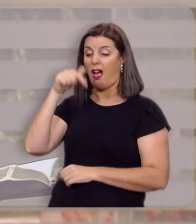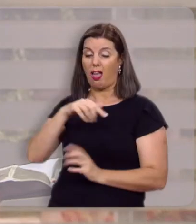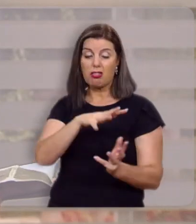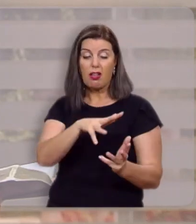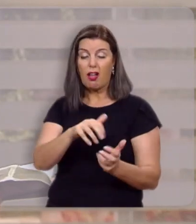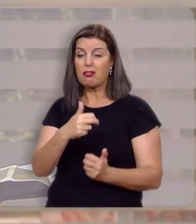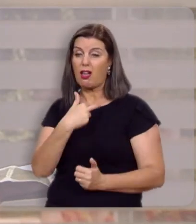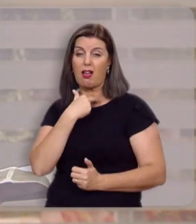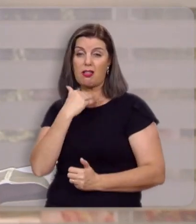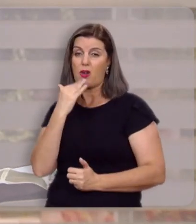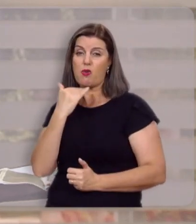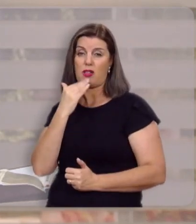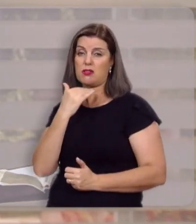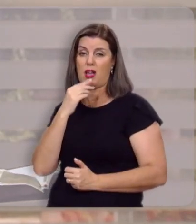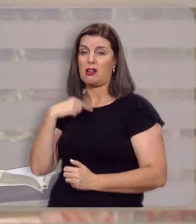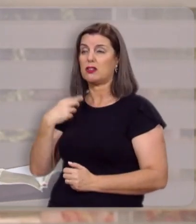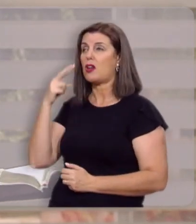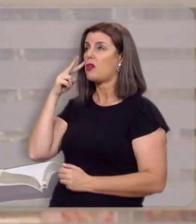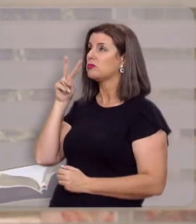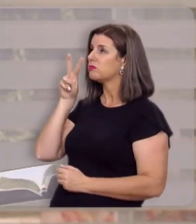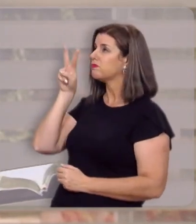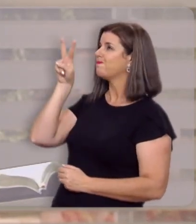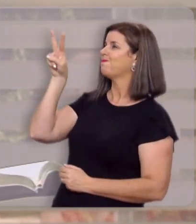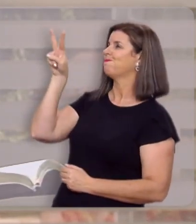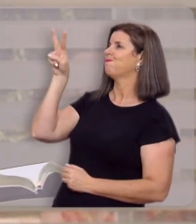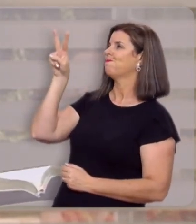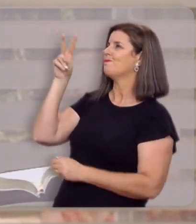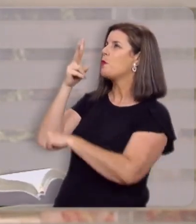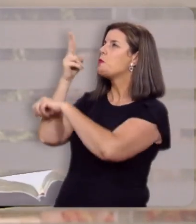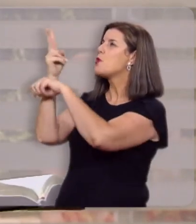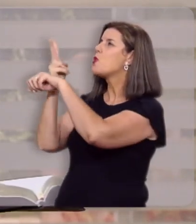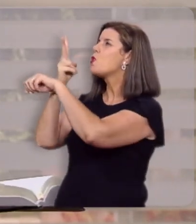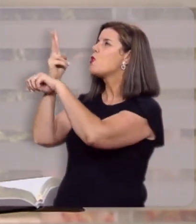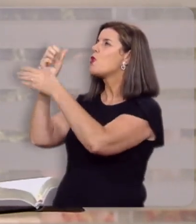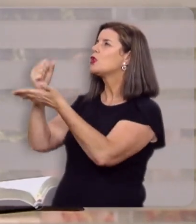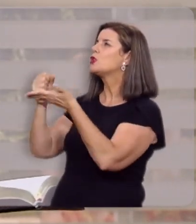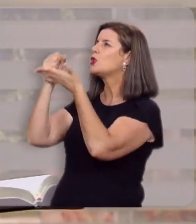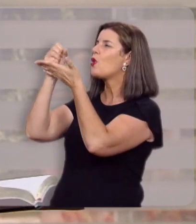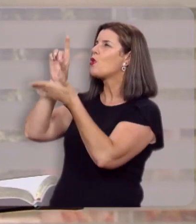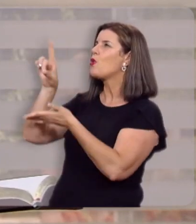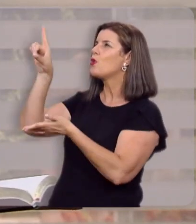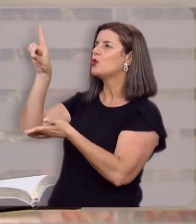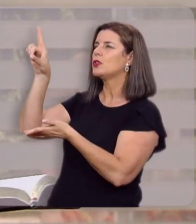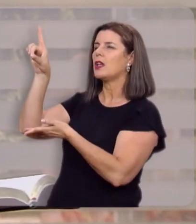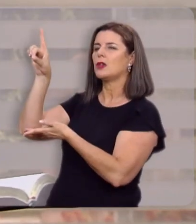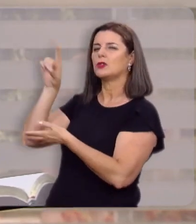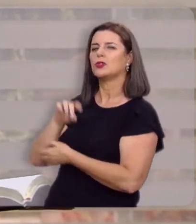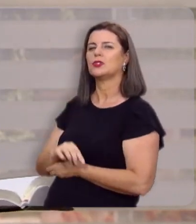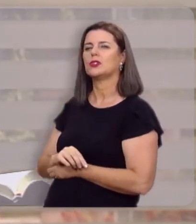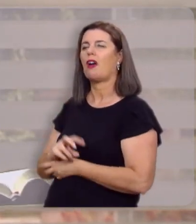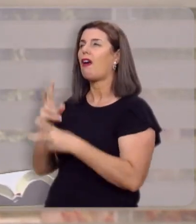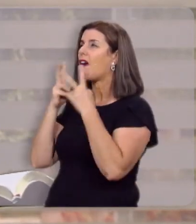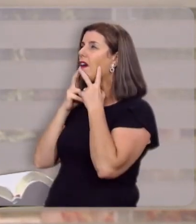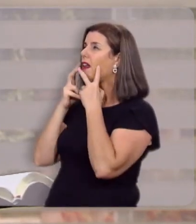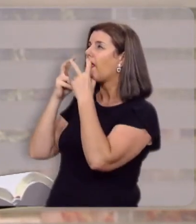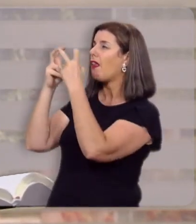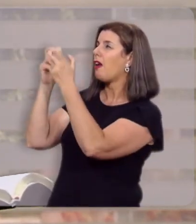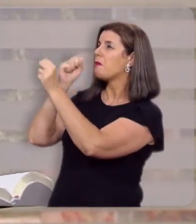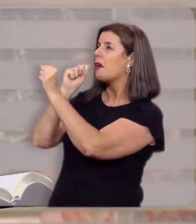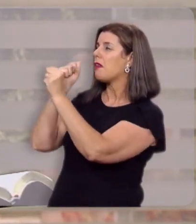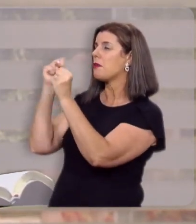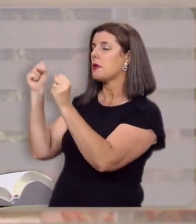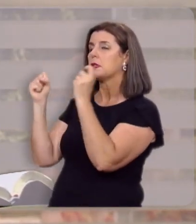terra pode nos valer, nós então somos levados a buscar o socorro do Altíssimo e clamar